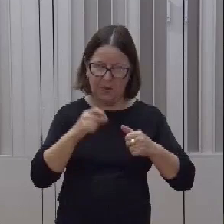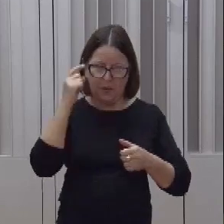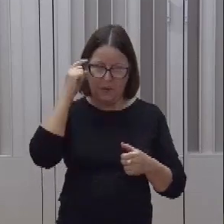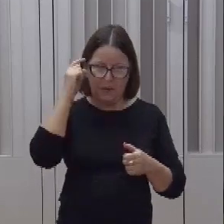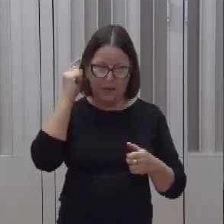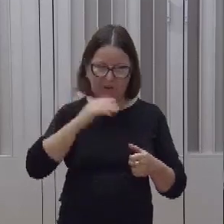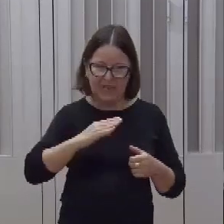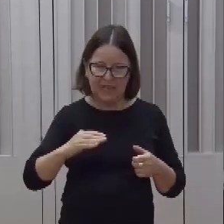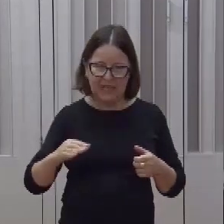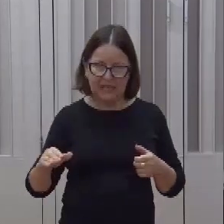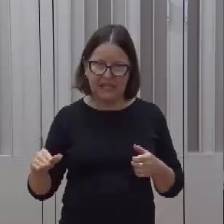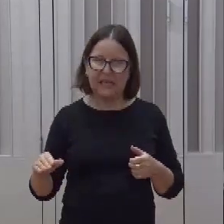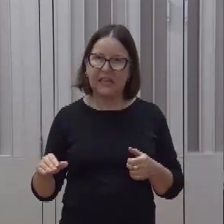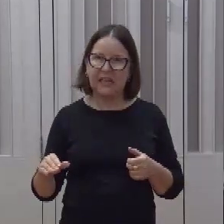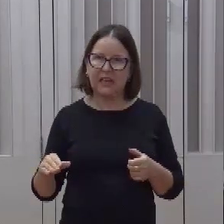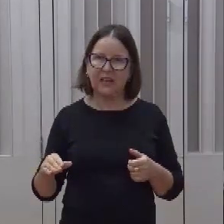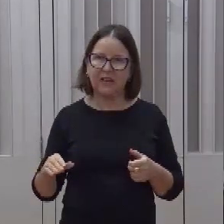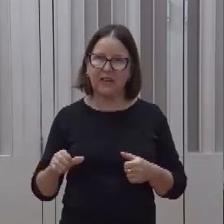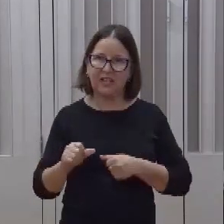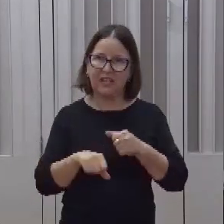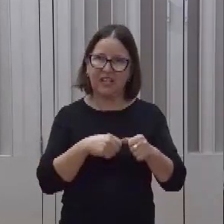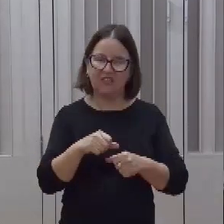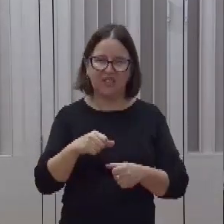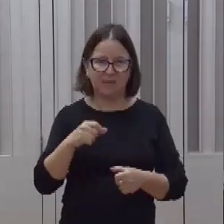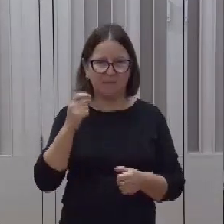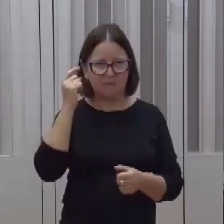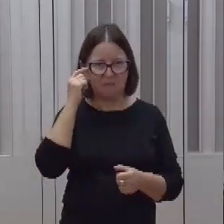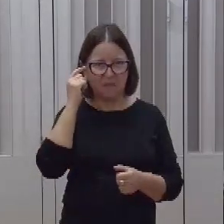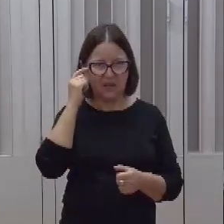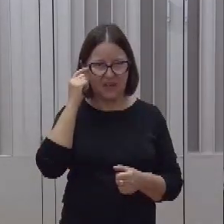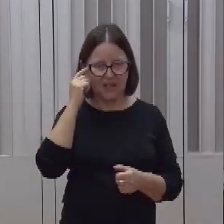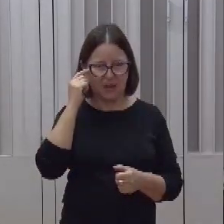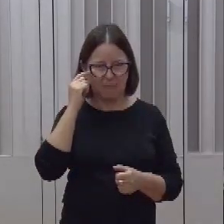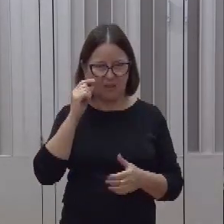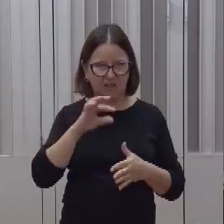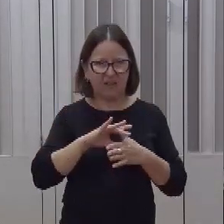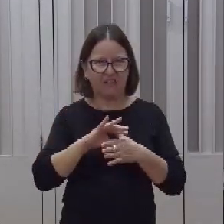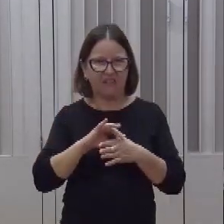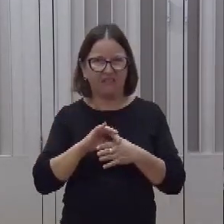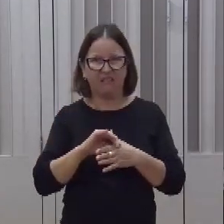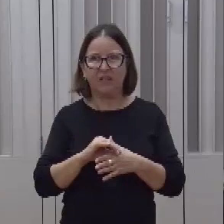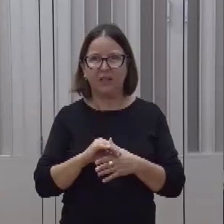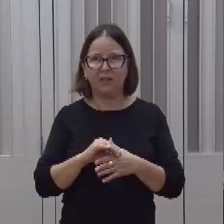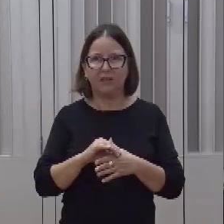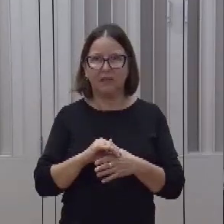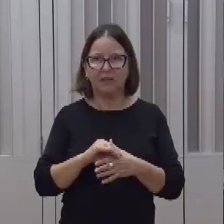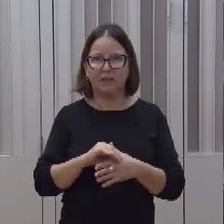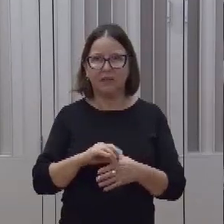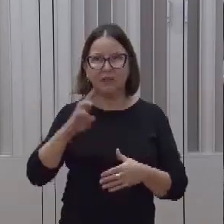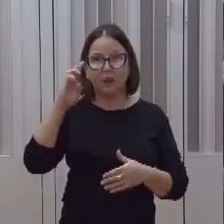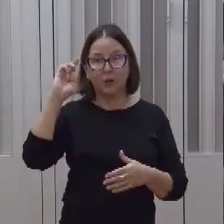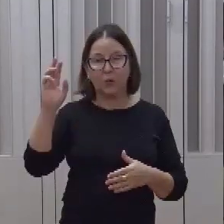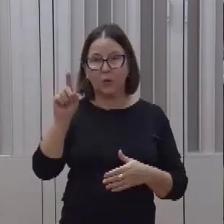pensamento completamente secularizado e adoecido. Que o Senhor nos